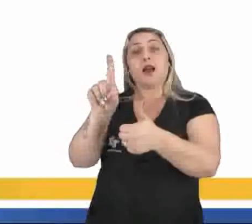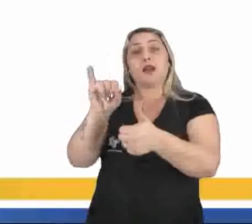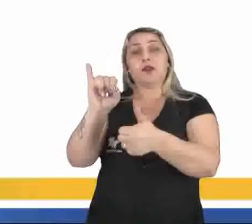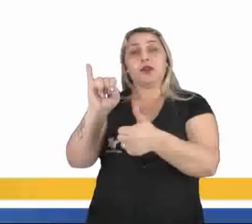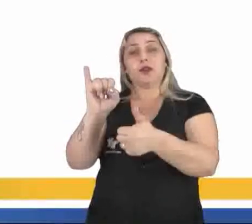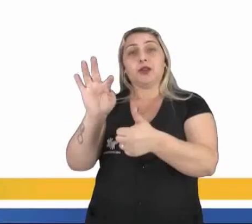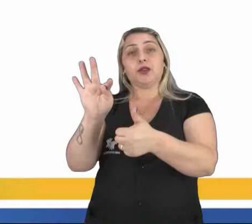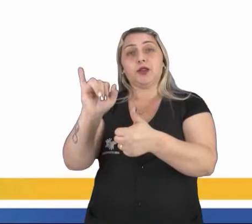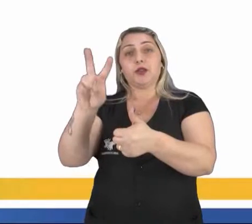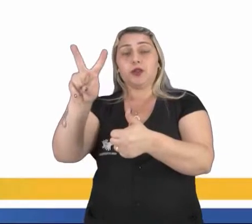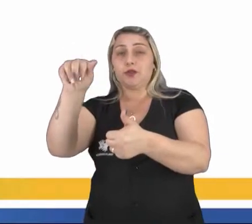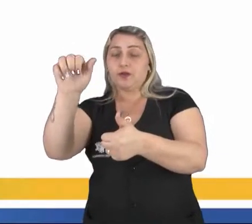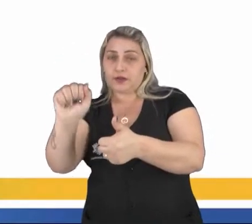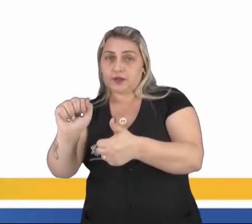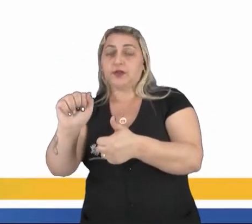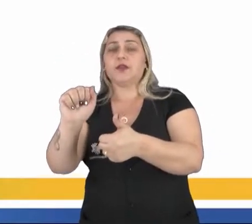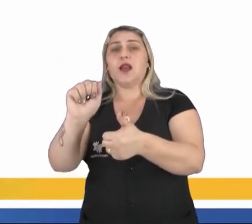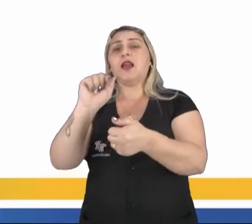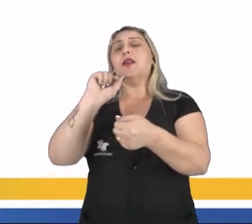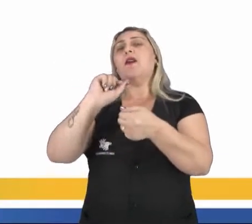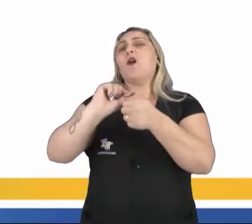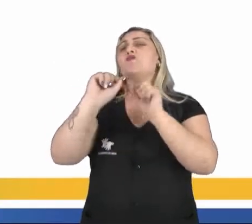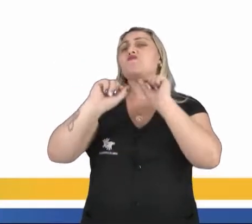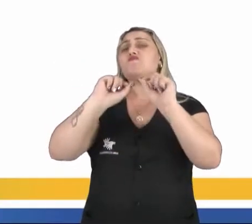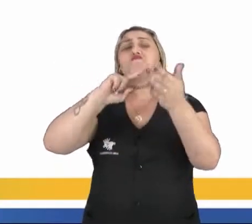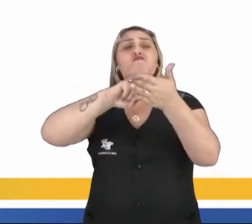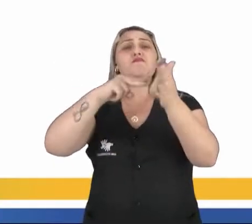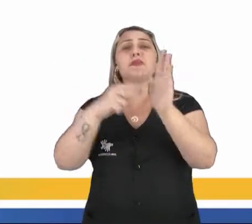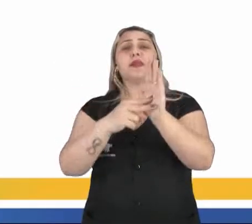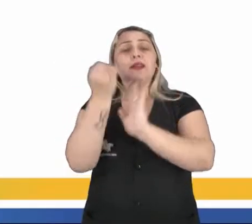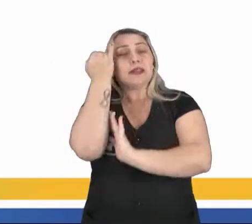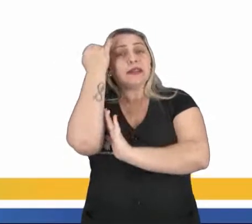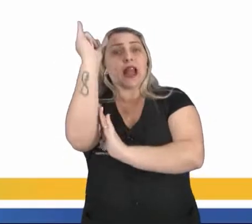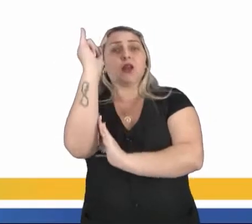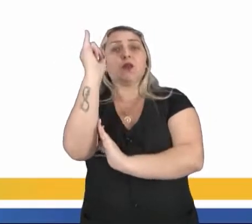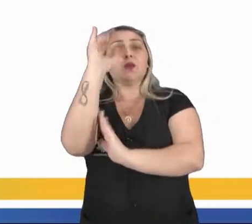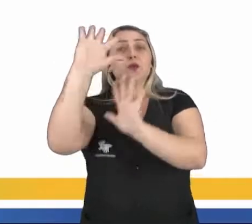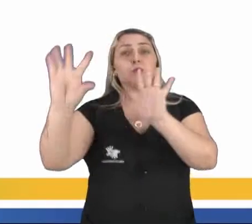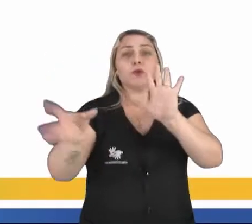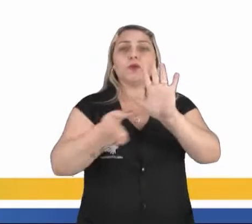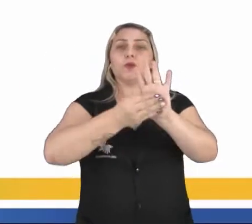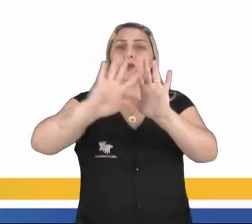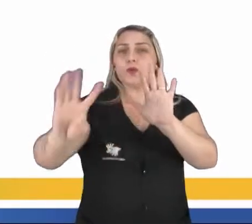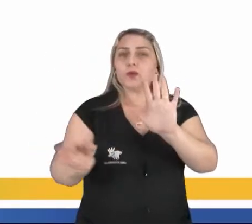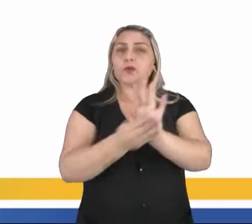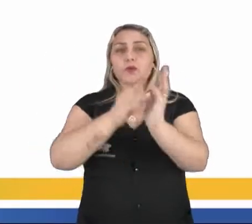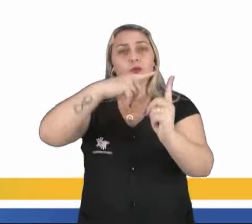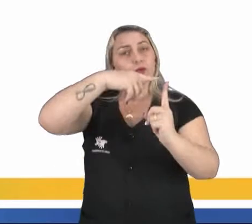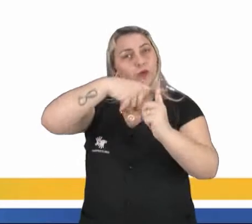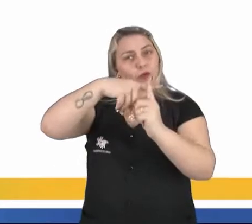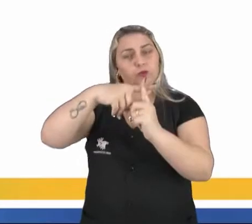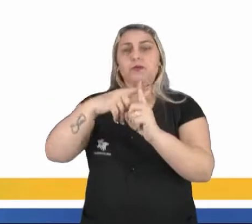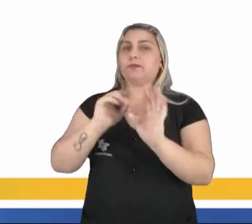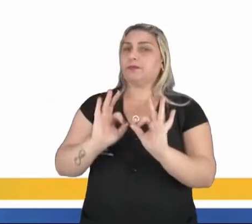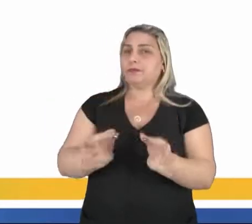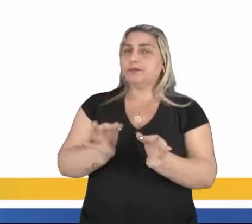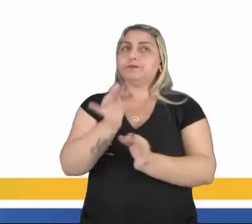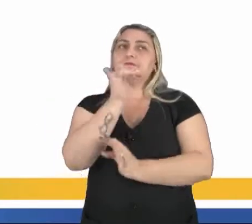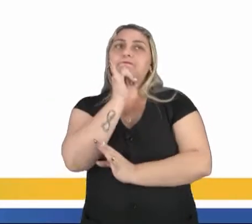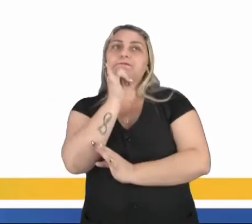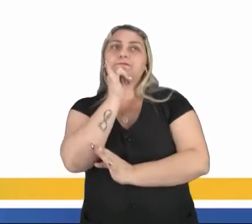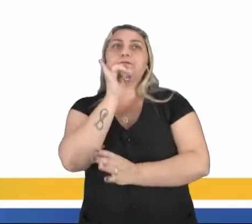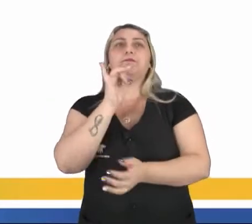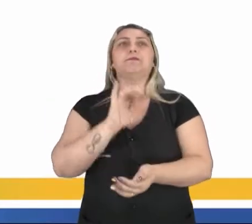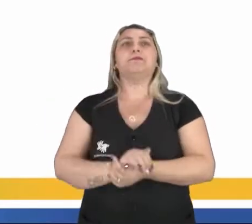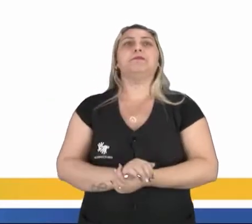as aditivas, que vão estabelecer ali ideia de adição, de soma mesmo, tá? Exemplo